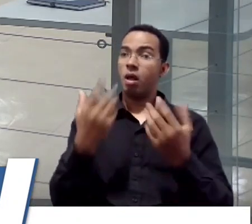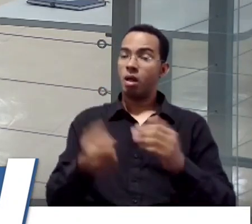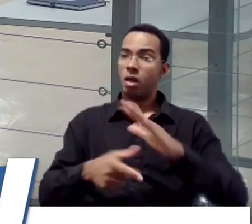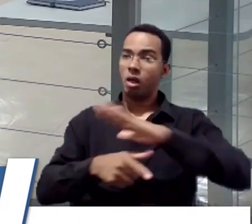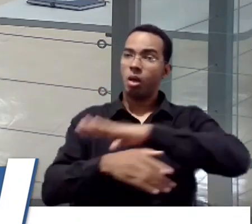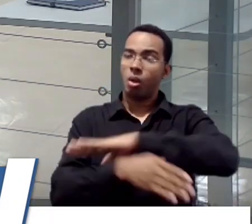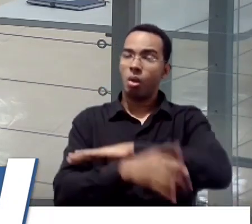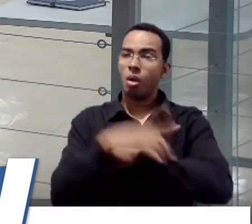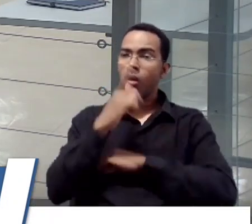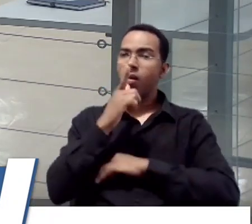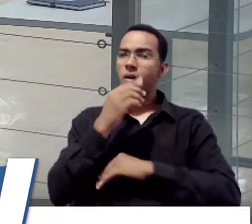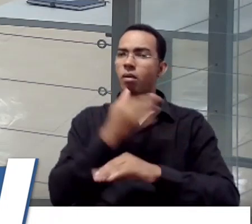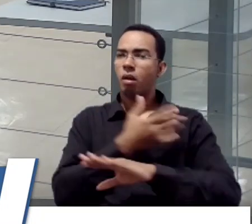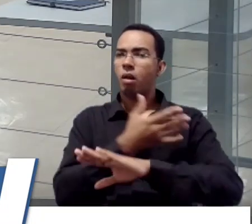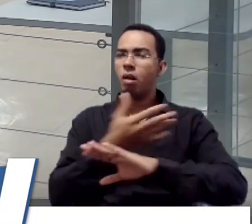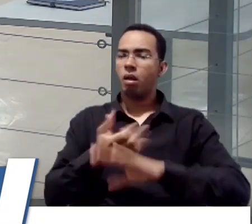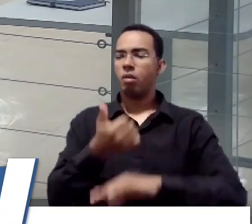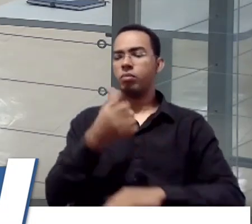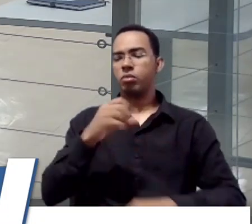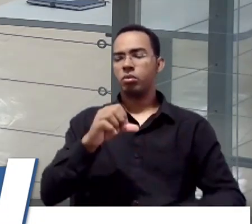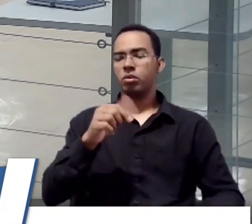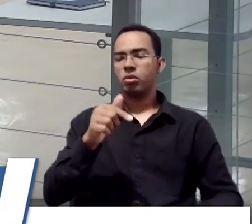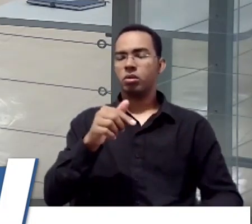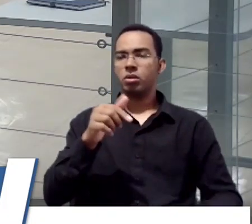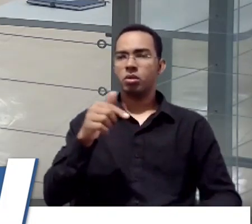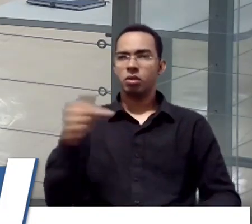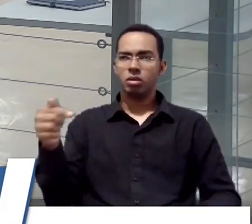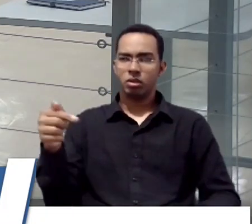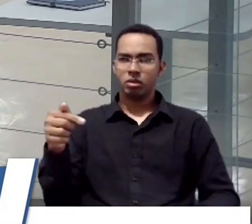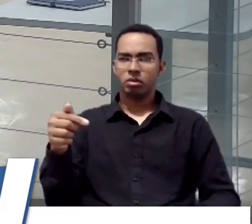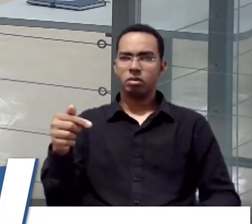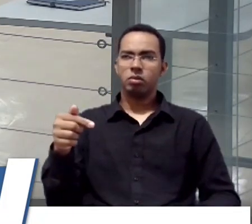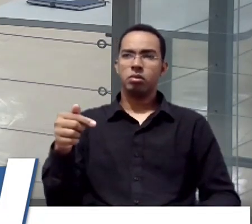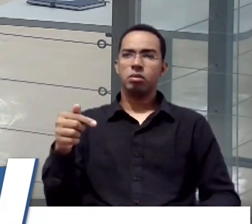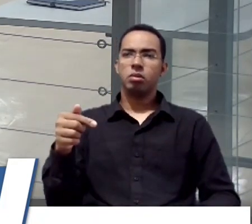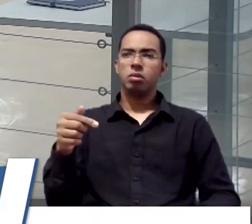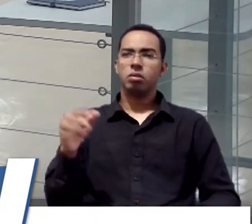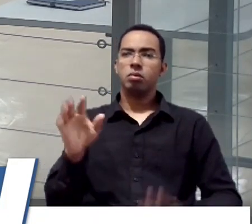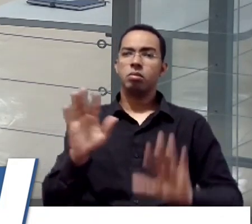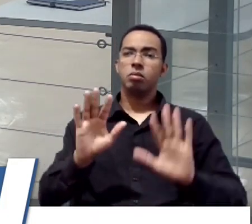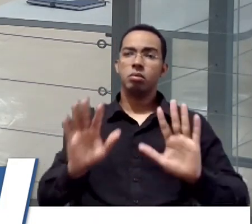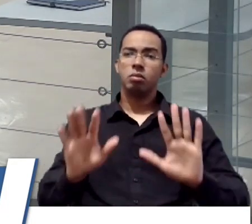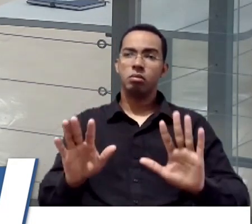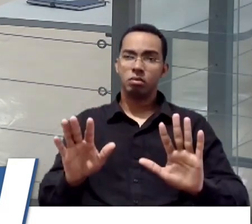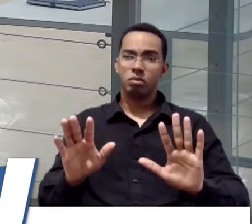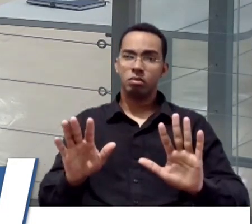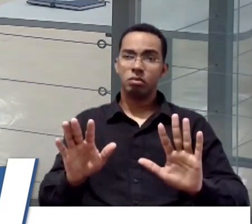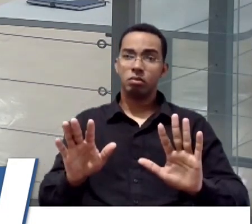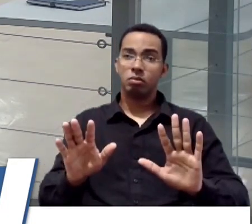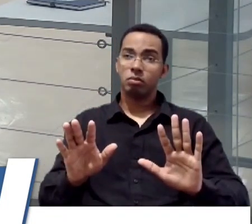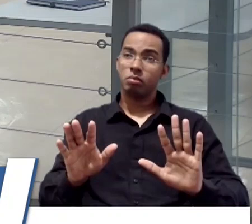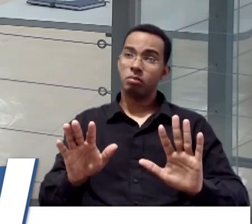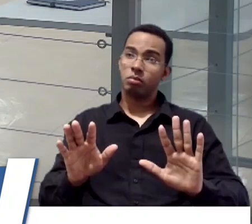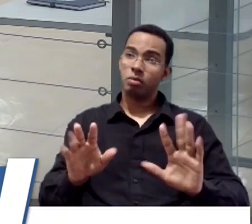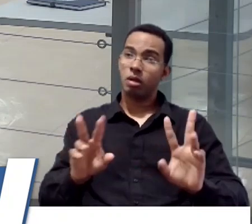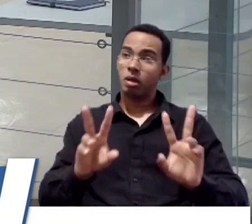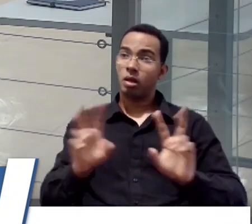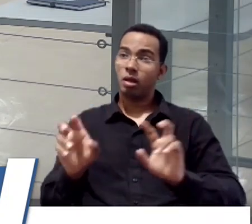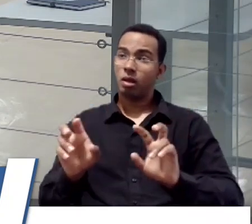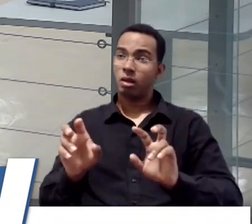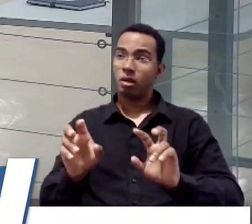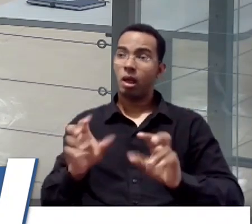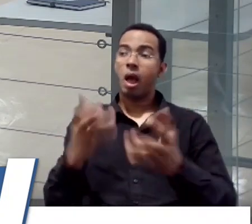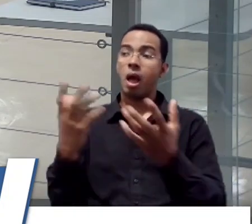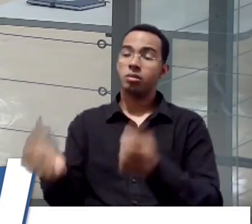tenho minha vida desde 77 dedicada a isso. Ele falou, a questão aqui não é se é a favor